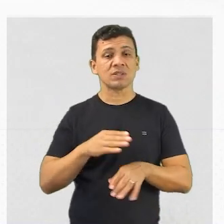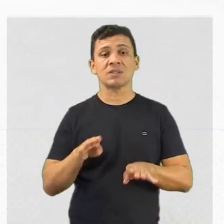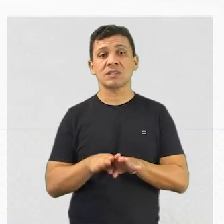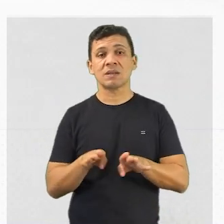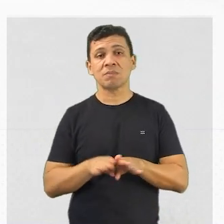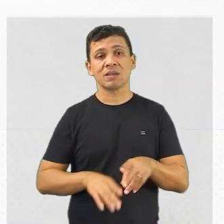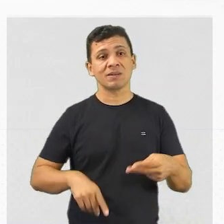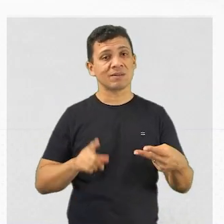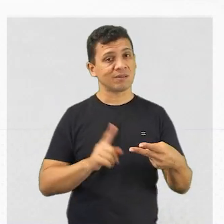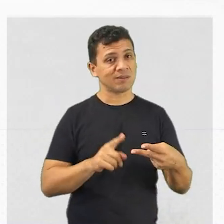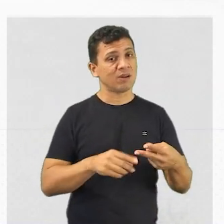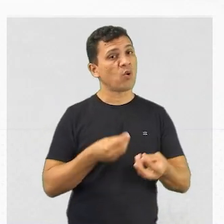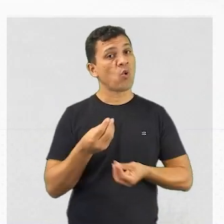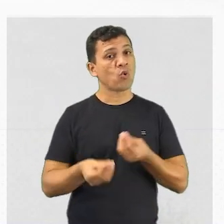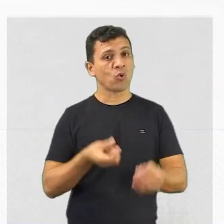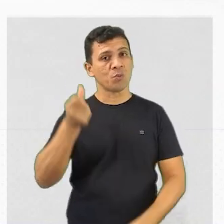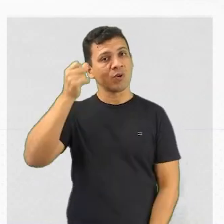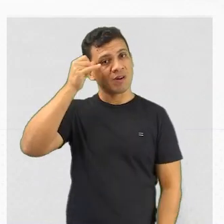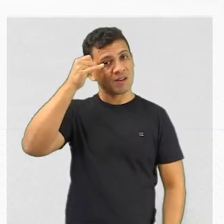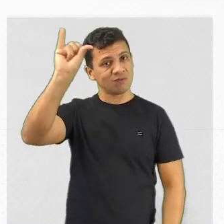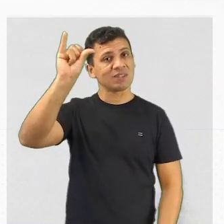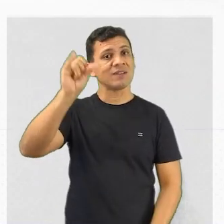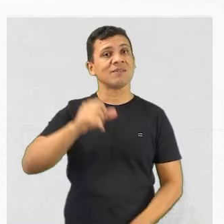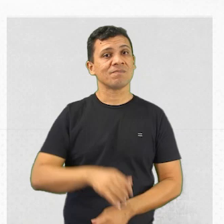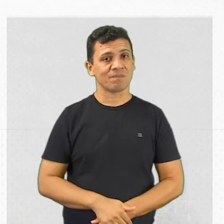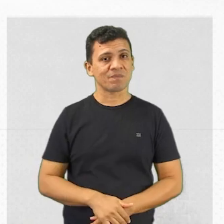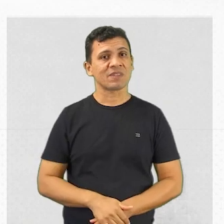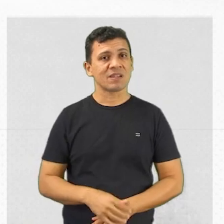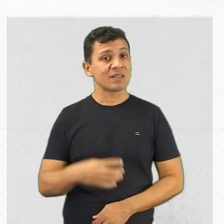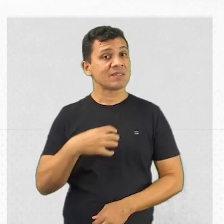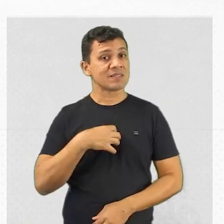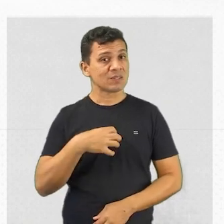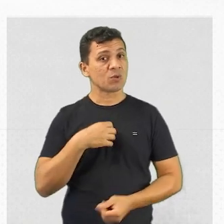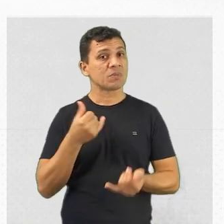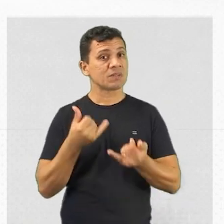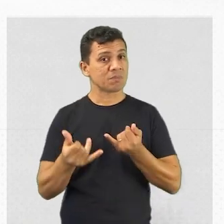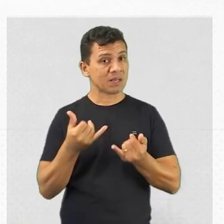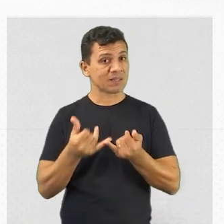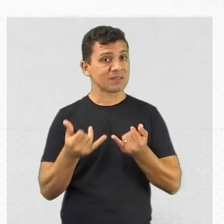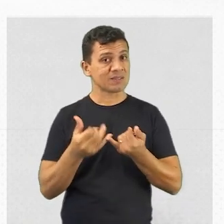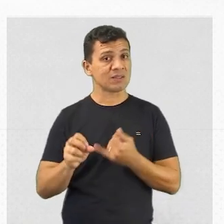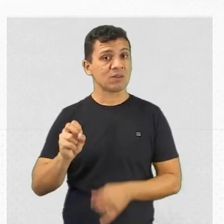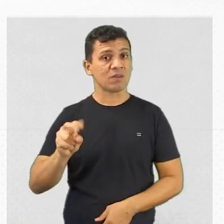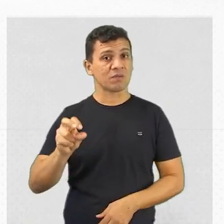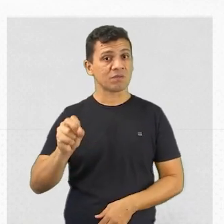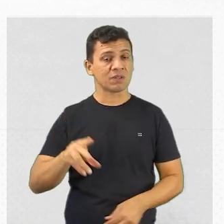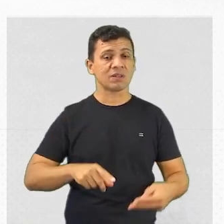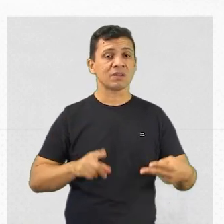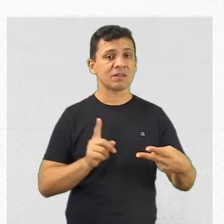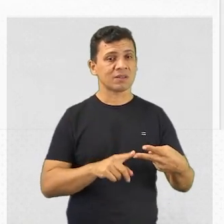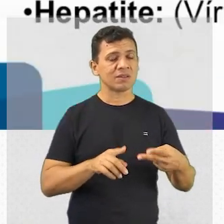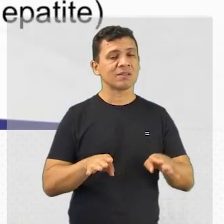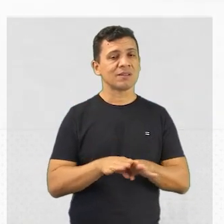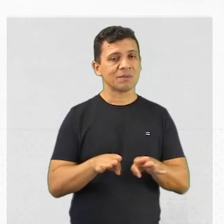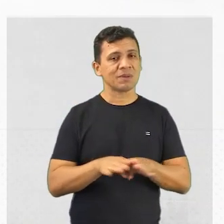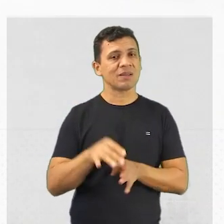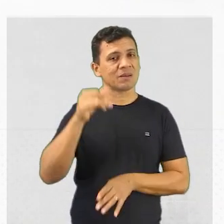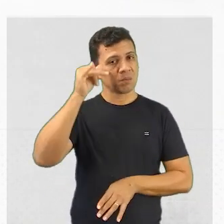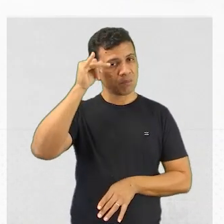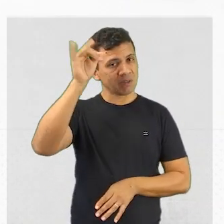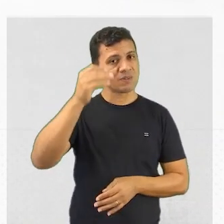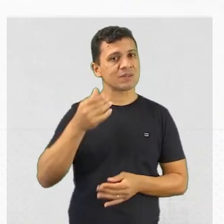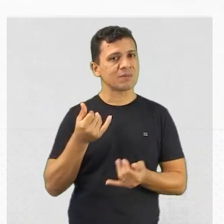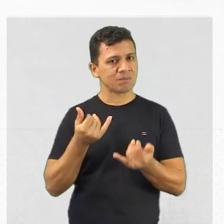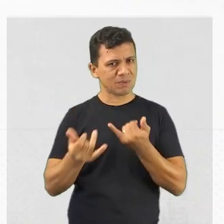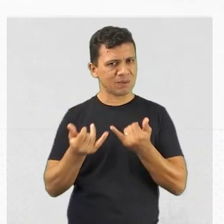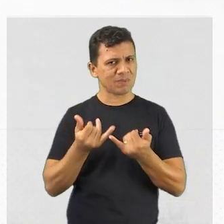né? As doenças virais, elas possuem ali sintomas bem parecidos, tá bom? E a sua prevenção também é bem parecida, tá? Então, a